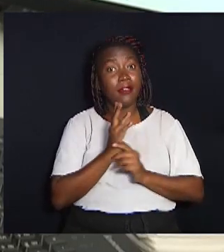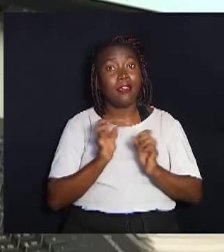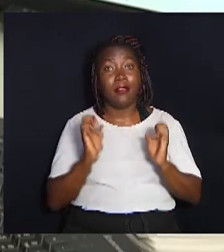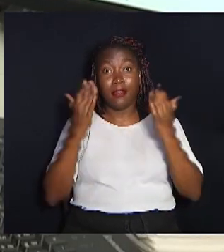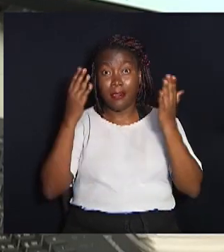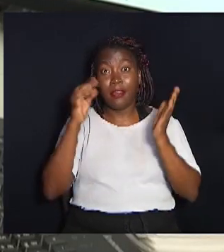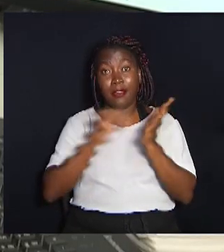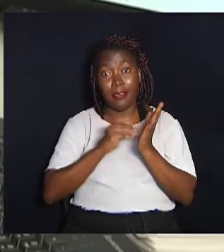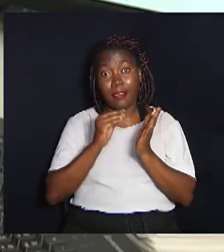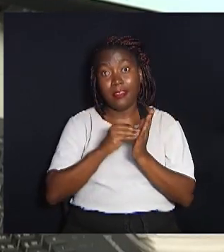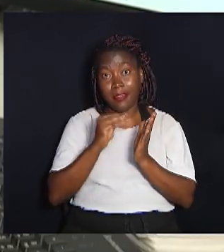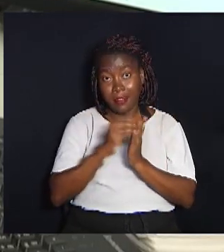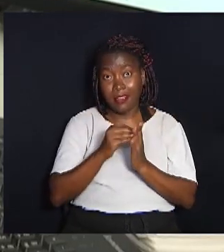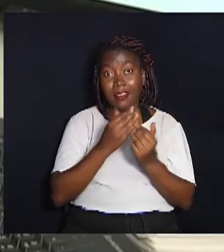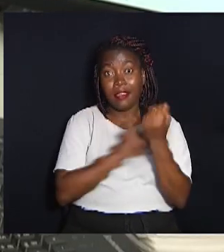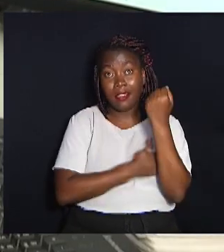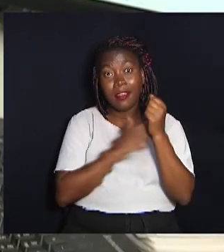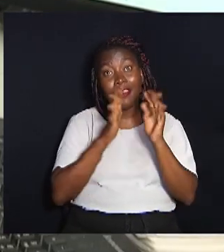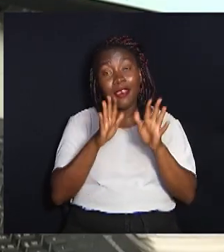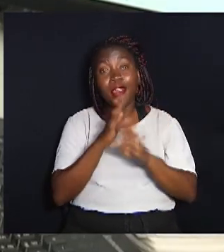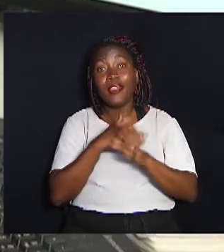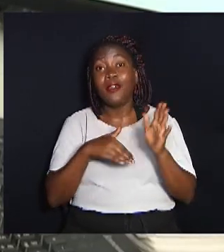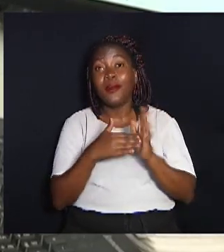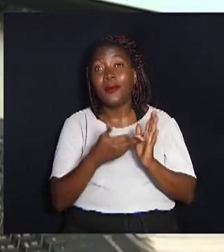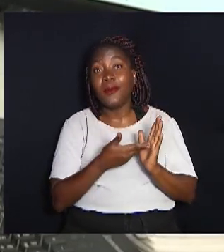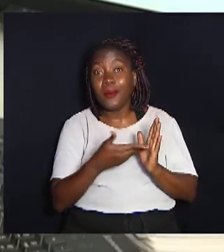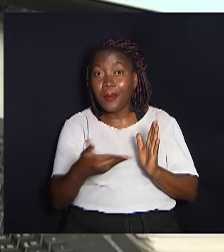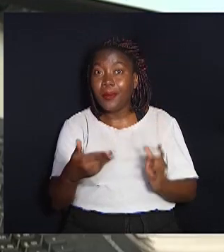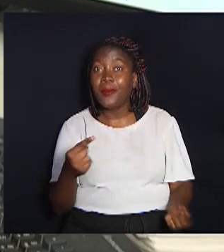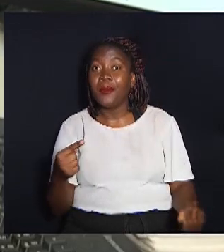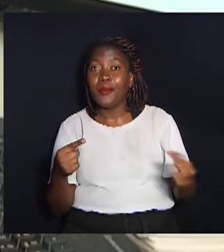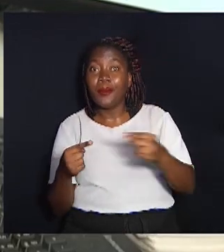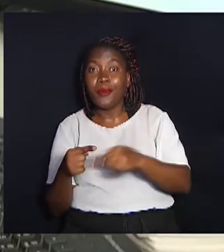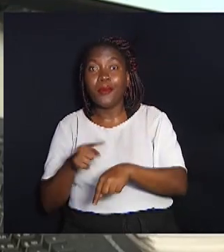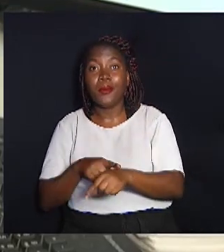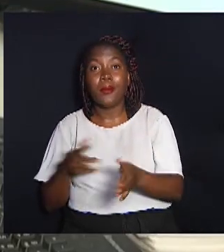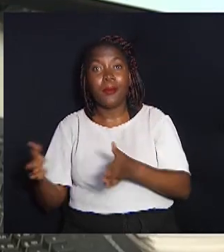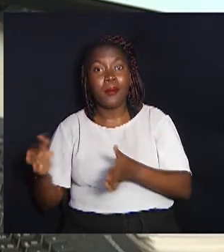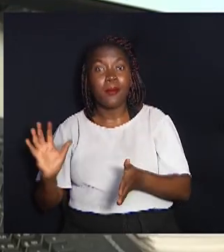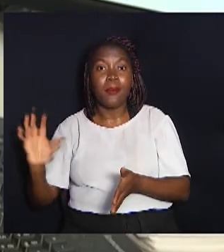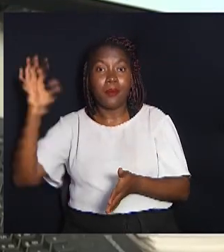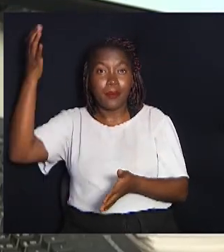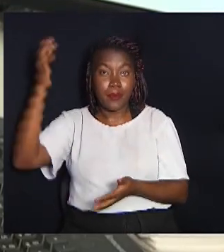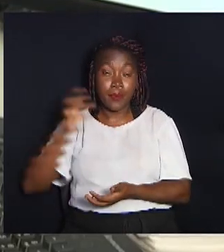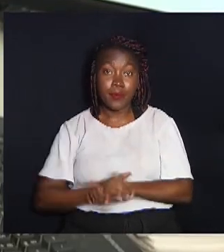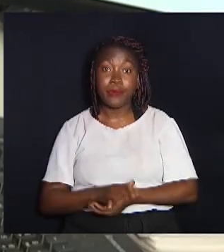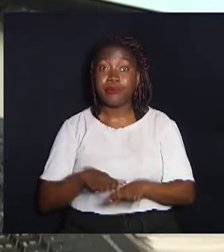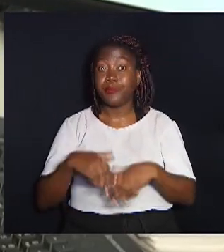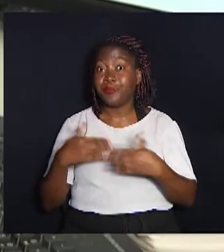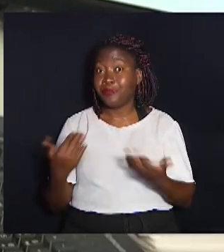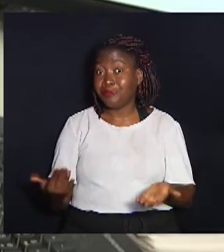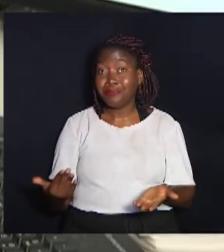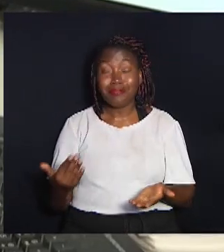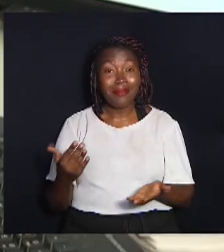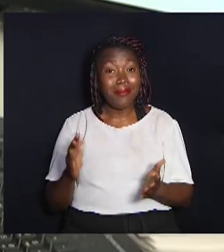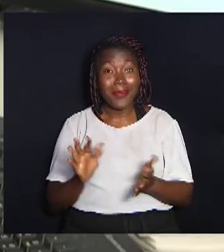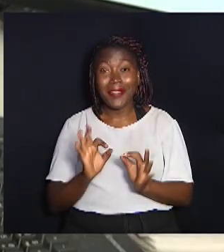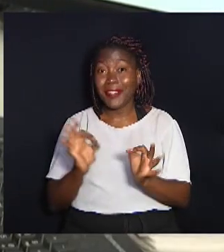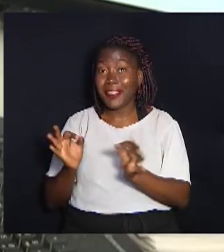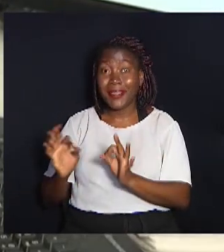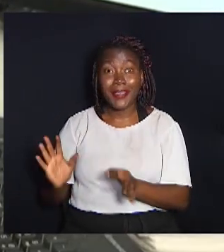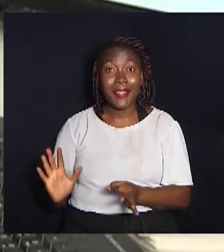registrados no nosso acervo, só que todos eles fazem parte do período em que eles aconteceram. Então, nada acontece na